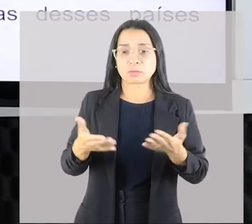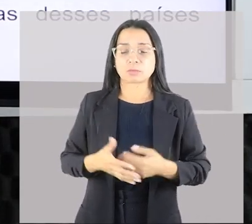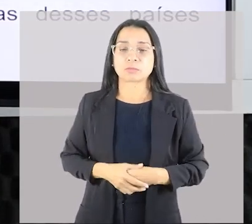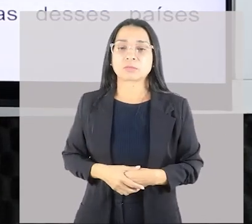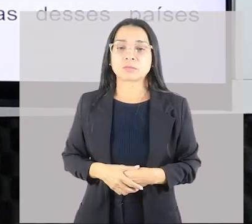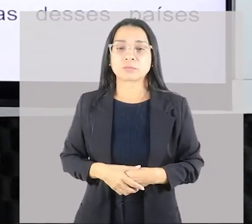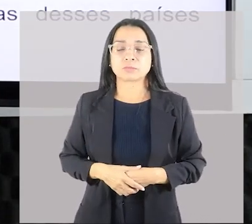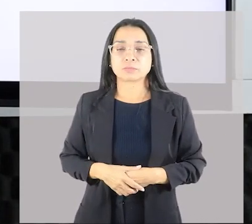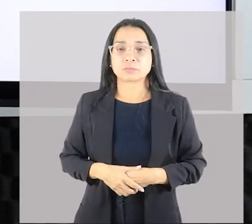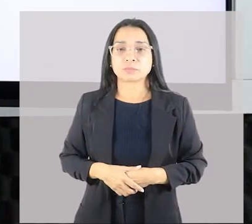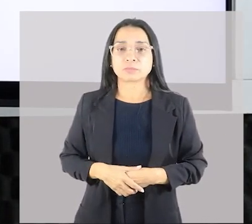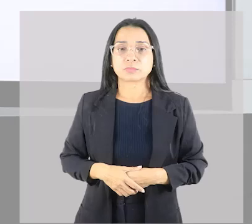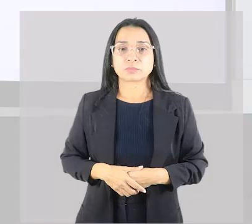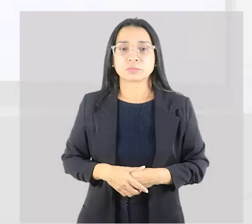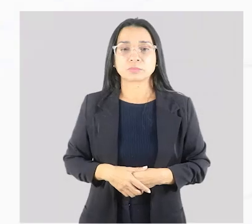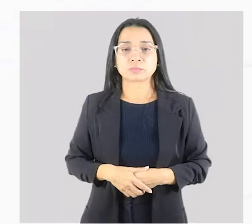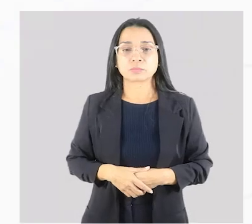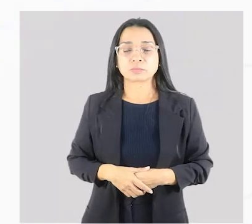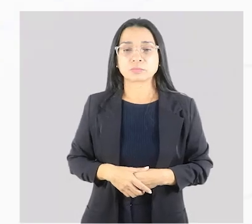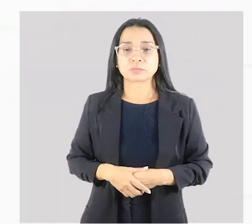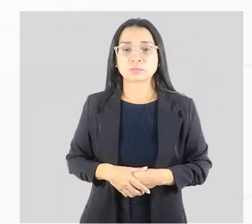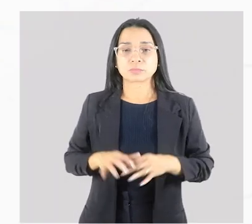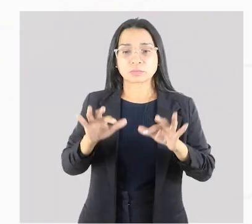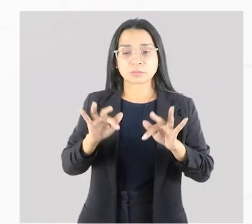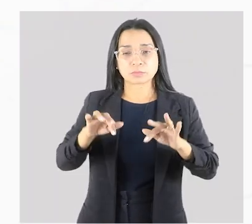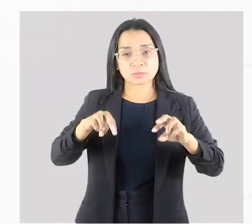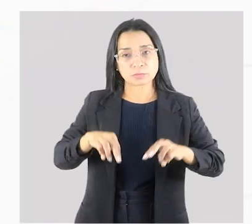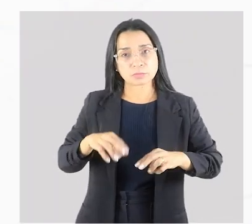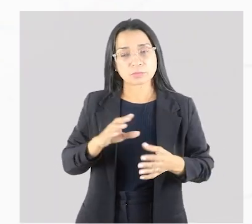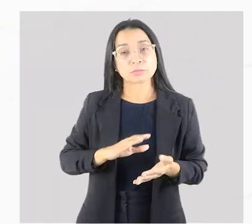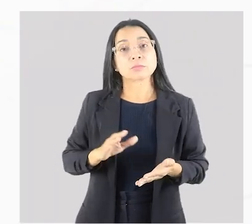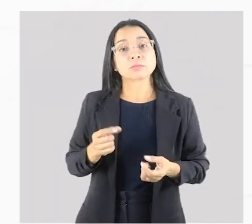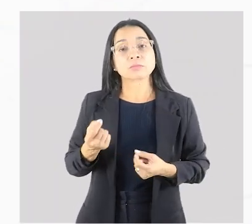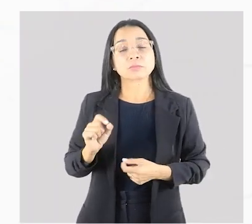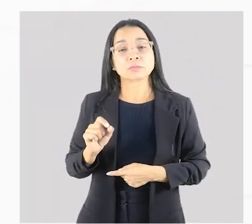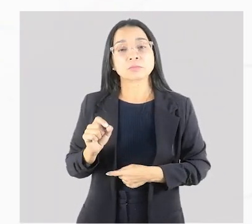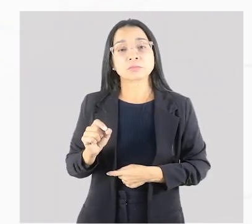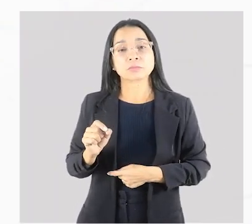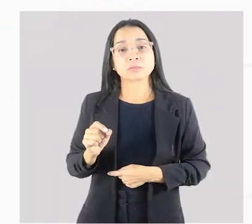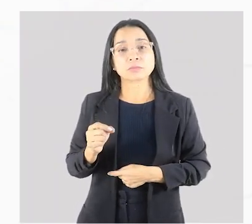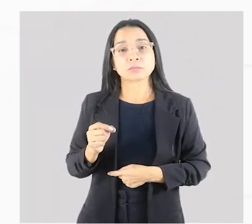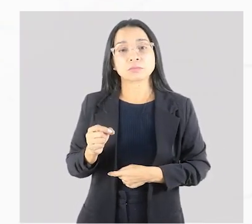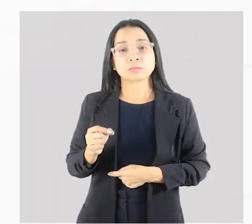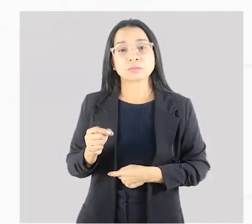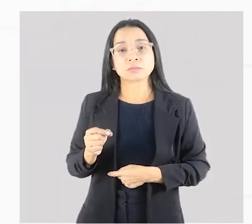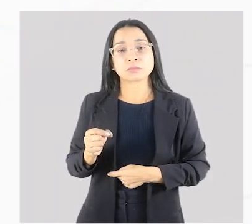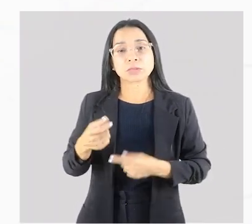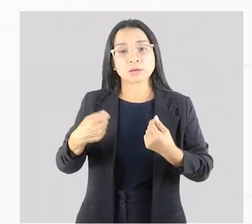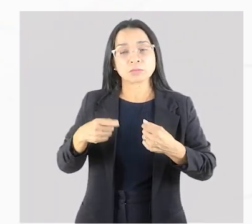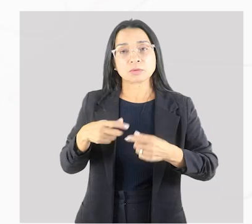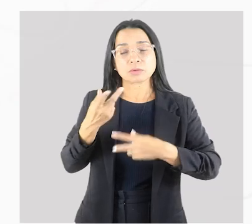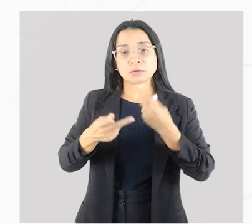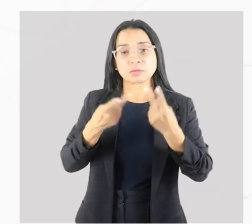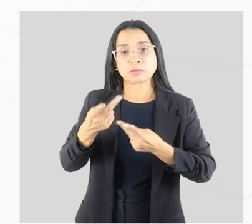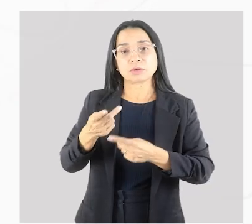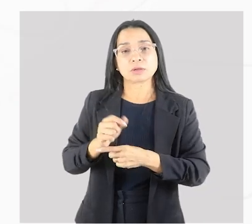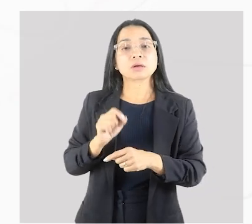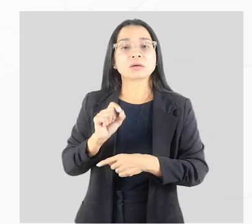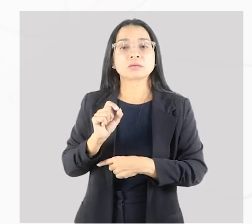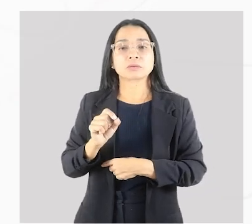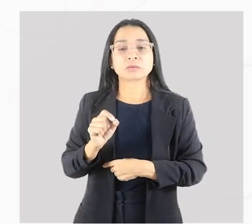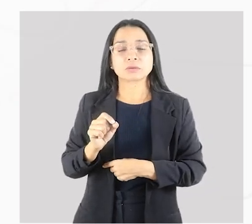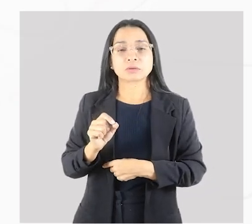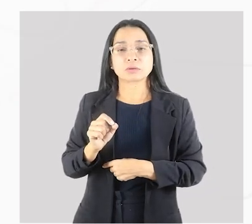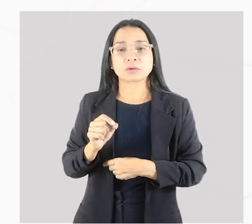Beleza? E para a gente fechar com chave de ouro, a gente não podia deixar de falar sobre conflitos na Europa sem falar sobre